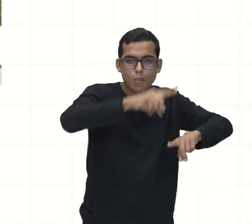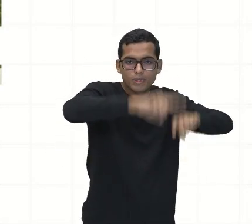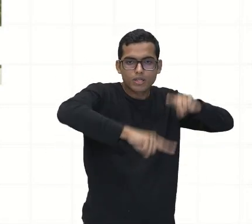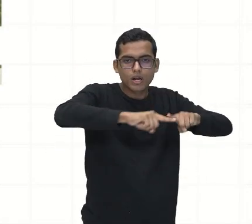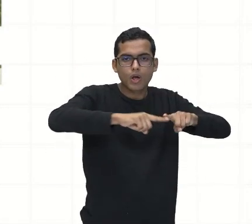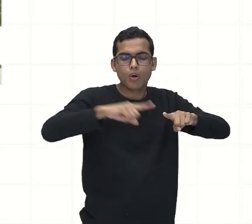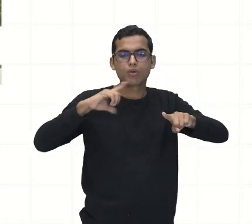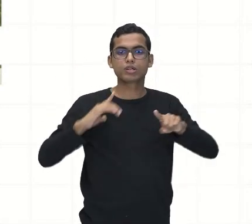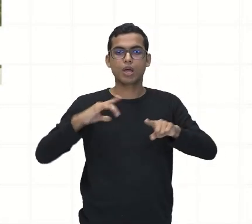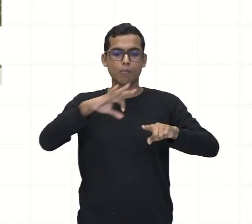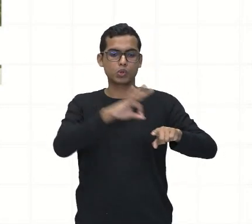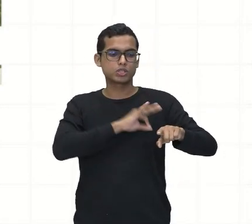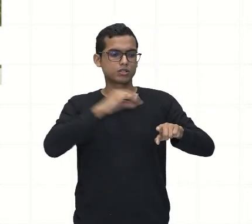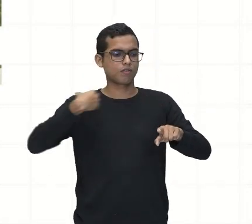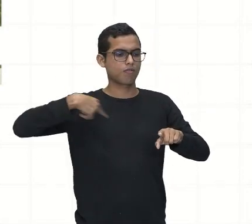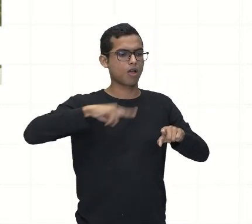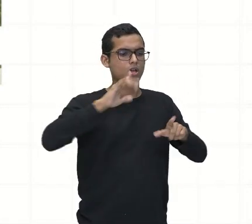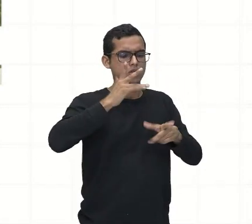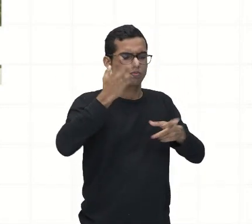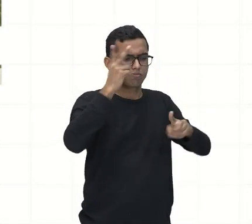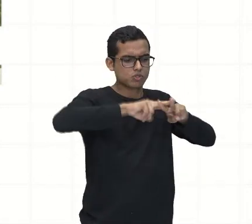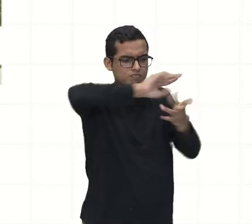Então, aqui essa informação foi de